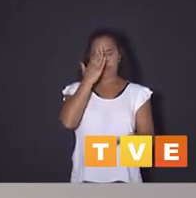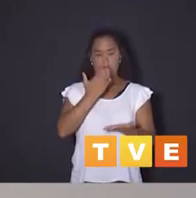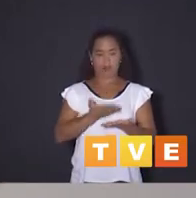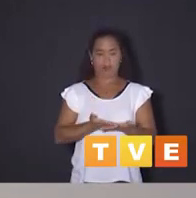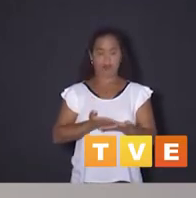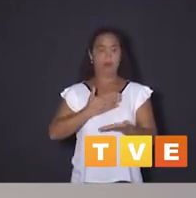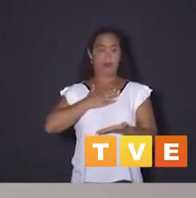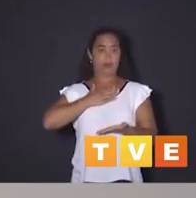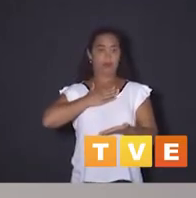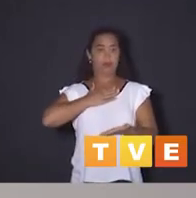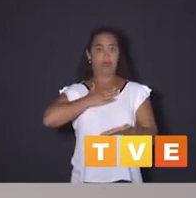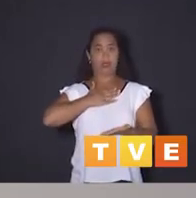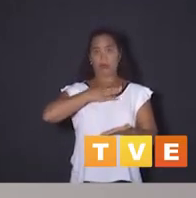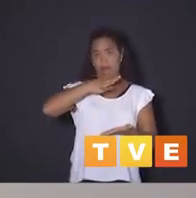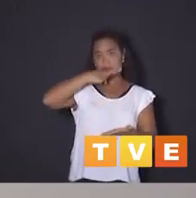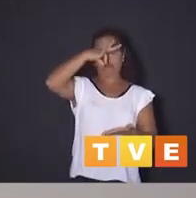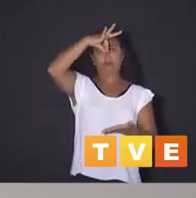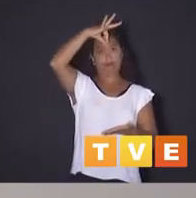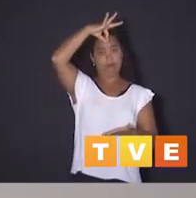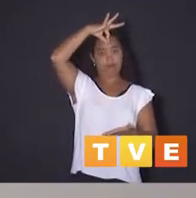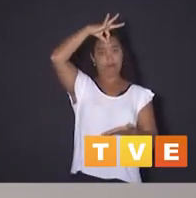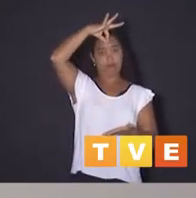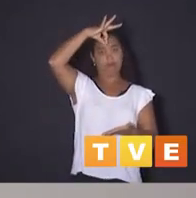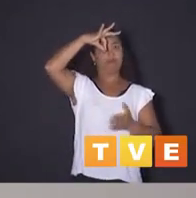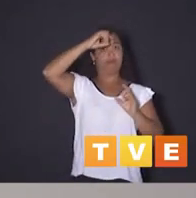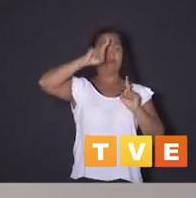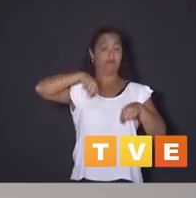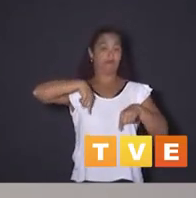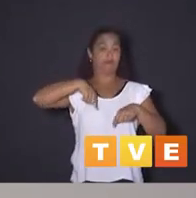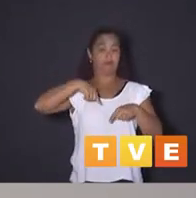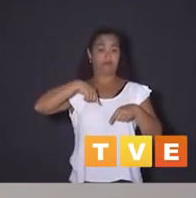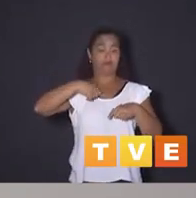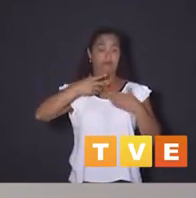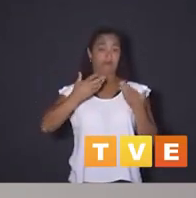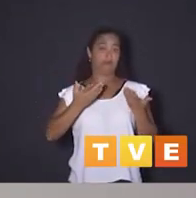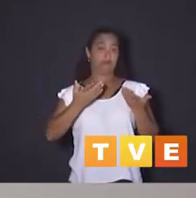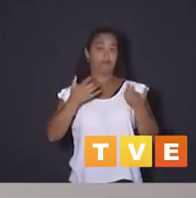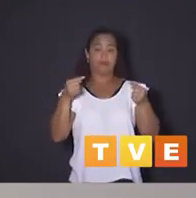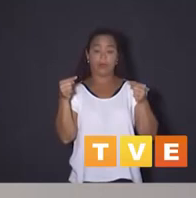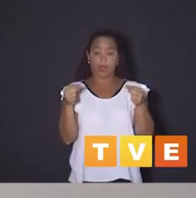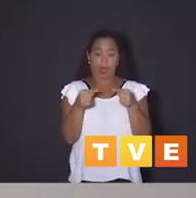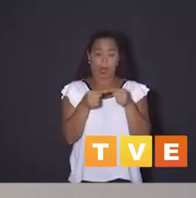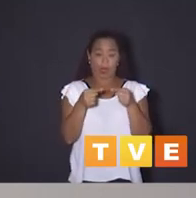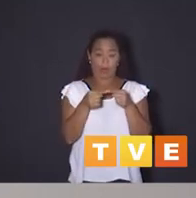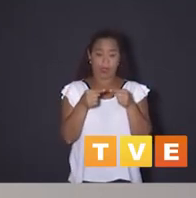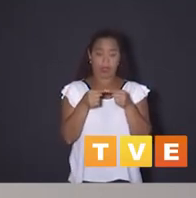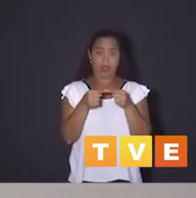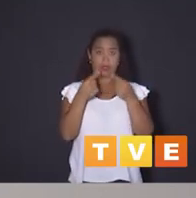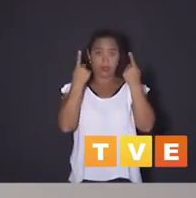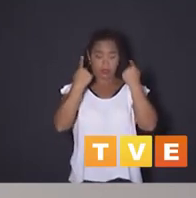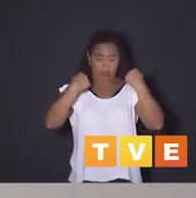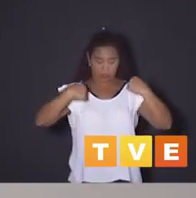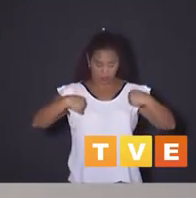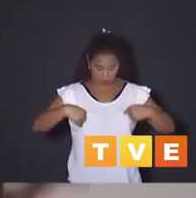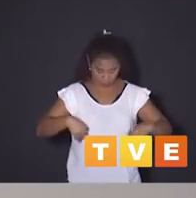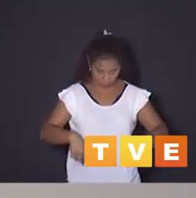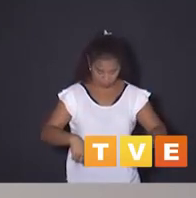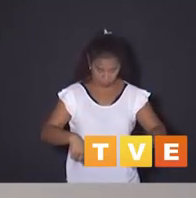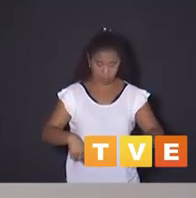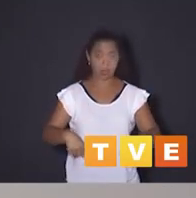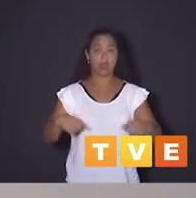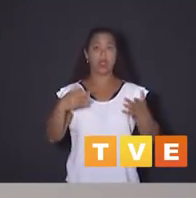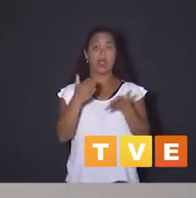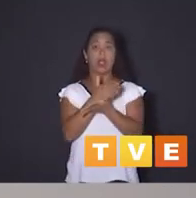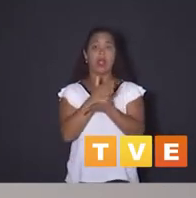meu órgão genital vagina está em com sua em consonância com a minha especialidade de gênero diferentemente de